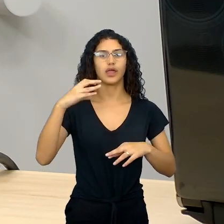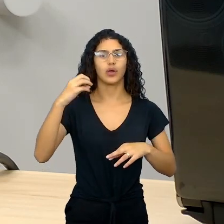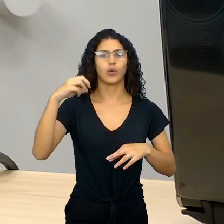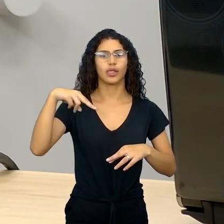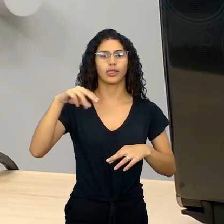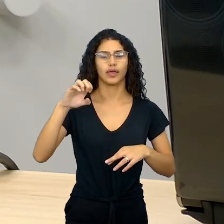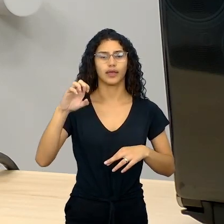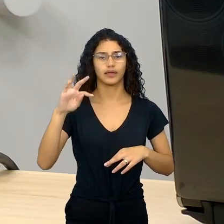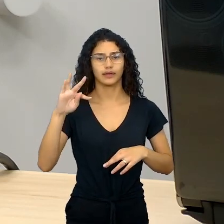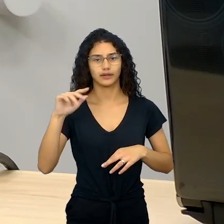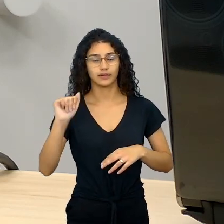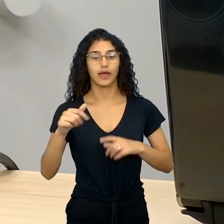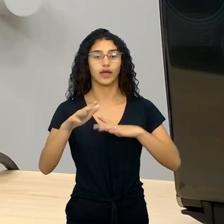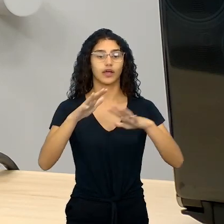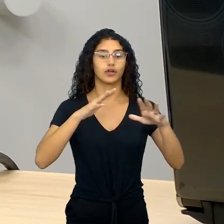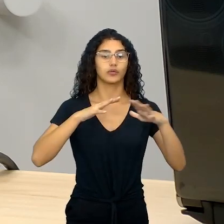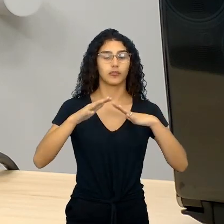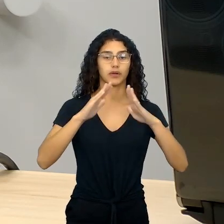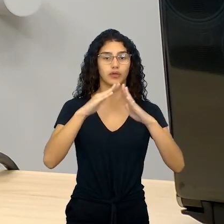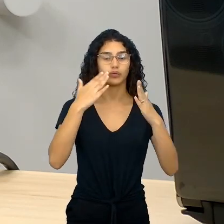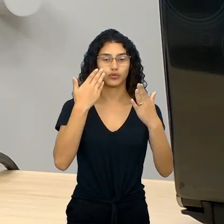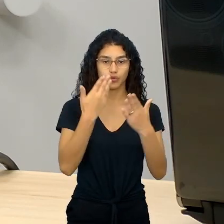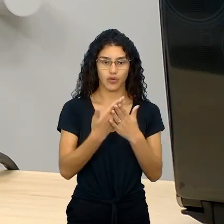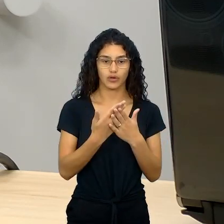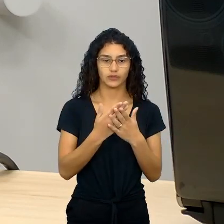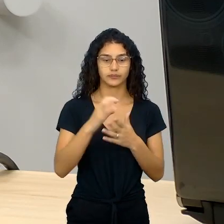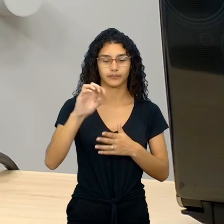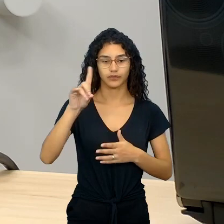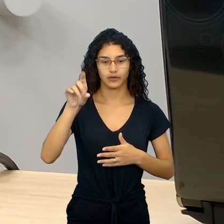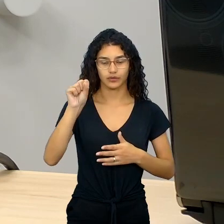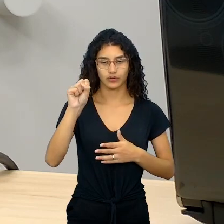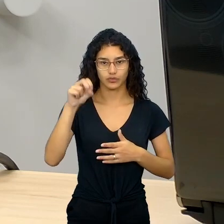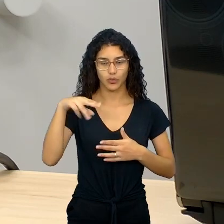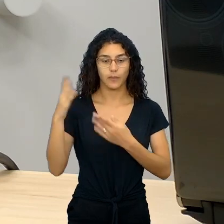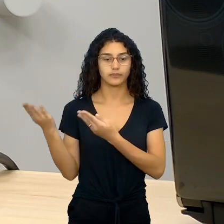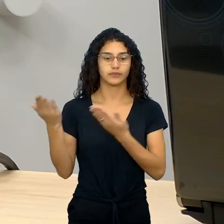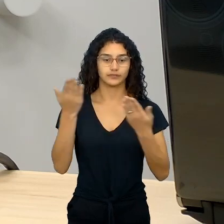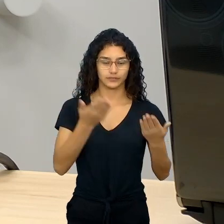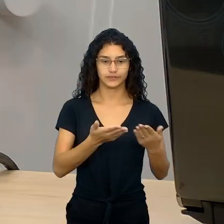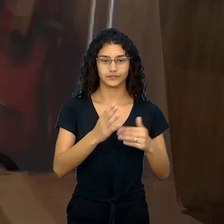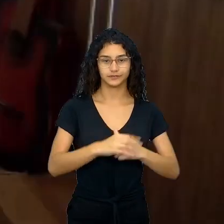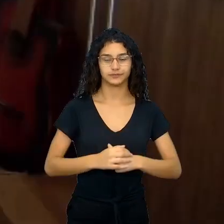do Movimento Escolas pelo Clima. Edson, seja muito bem-vindo.